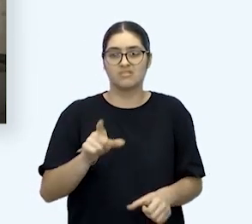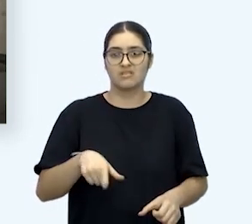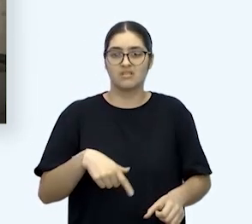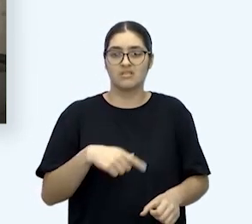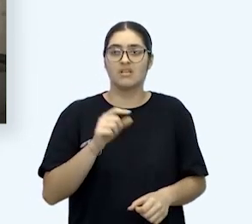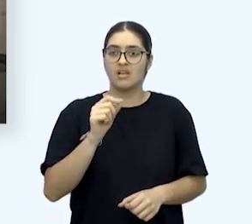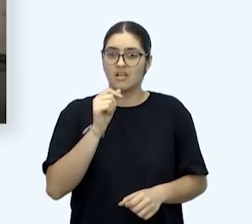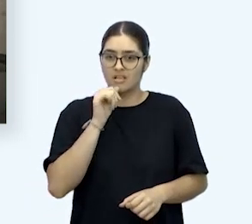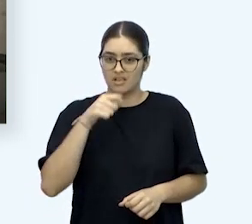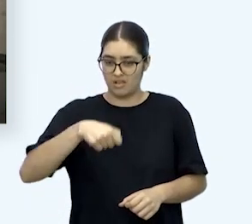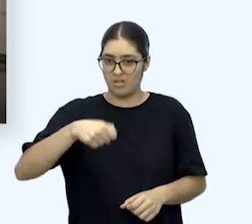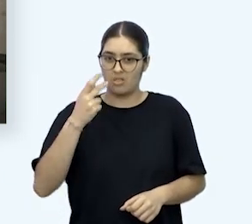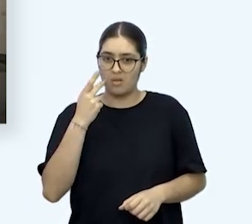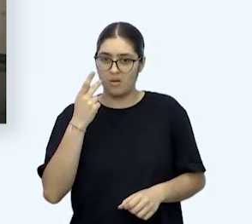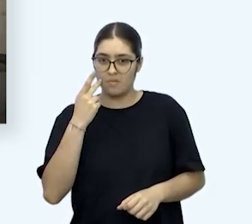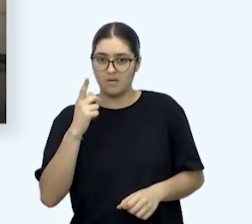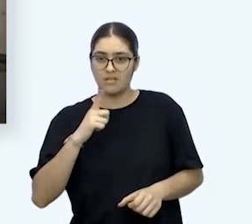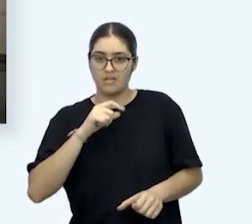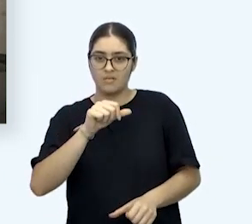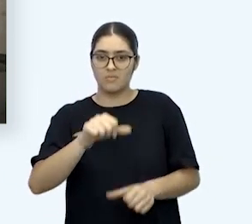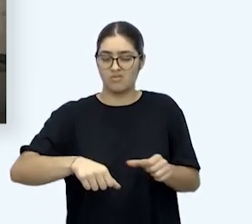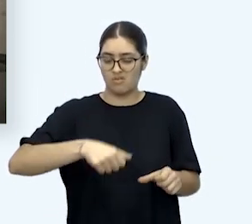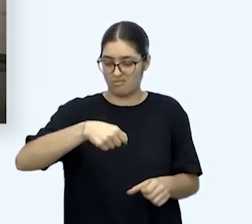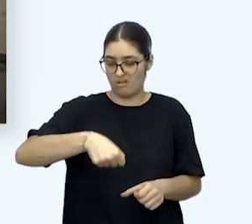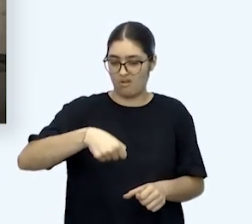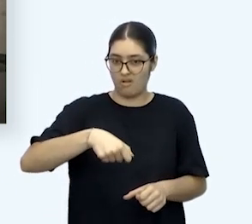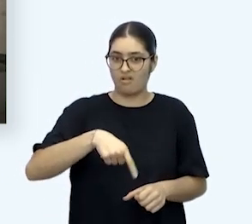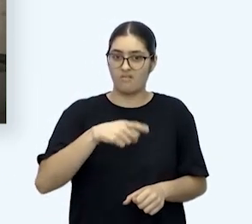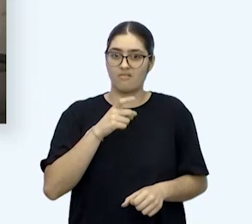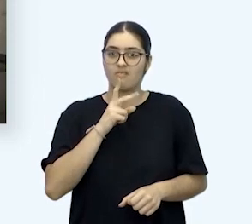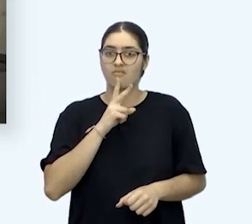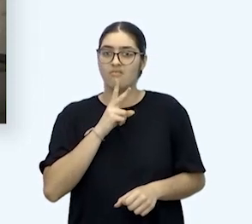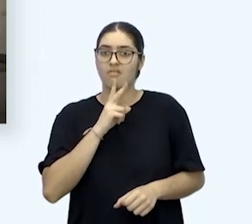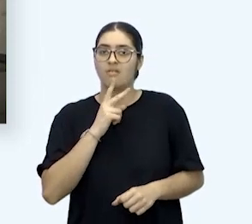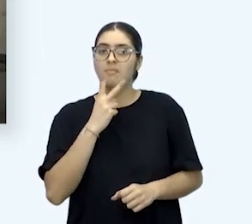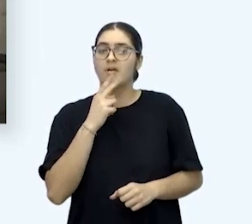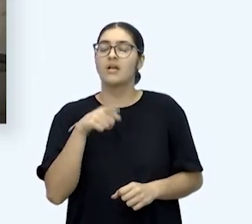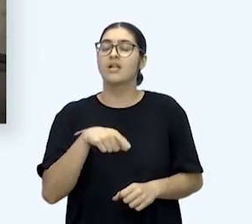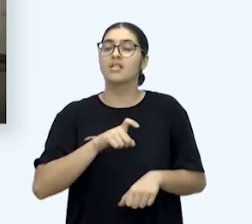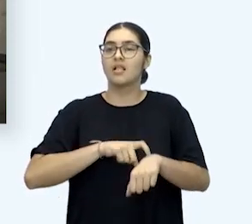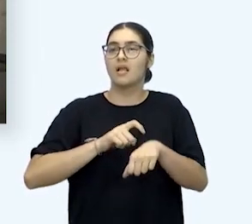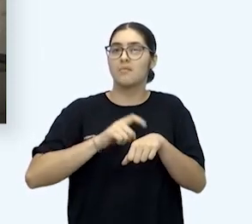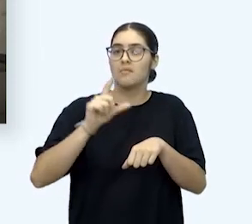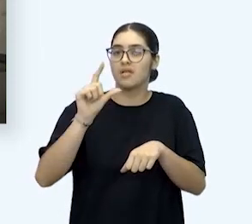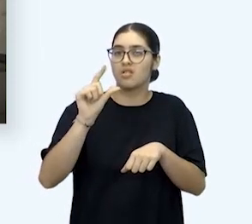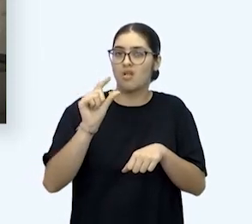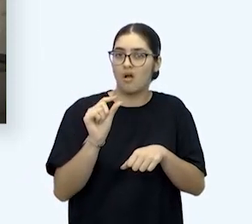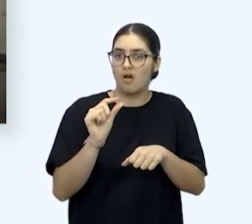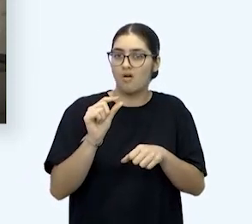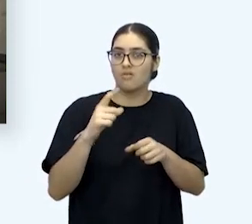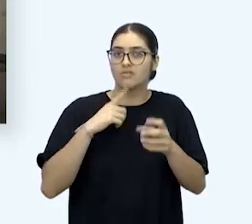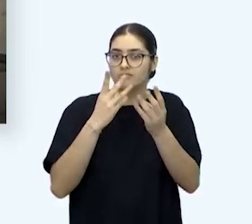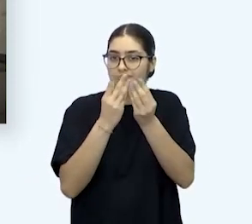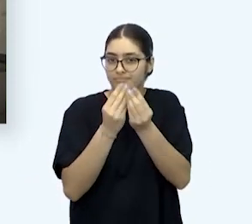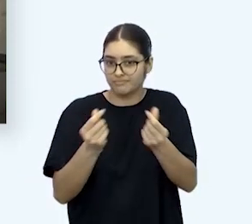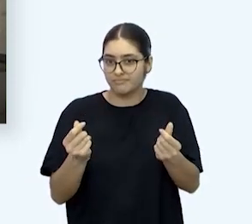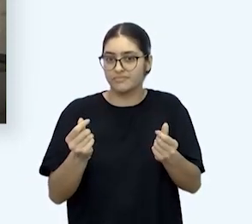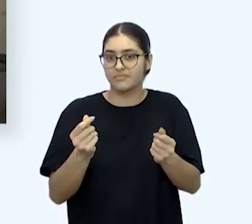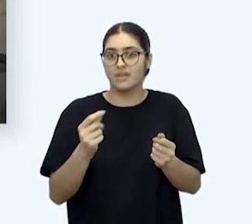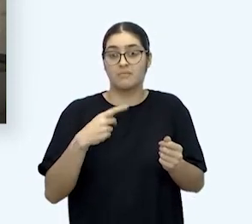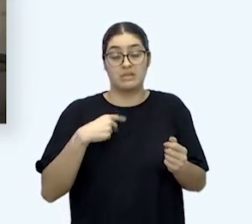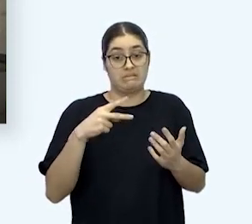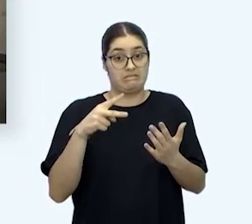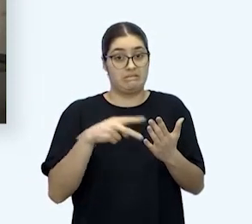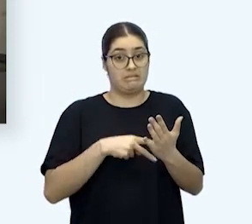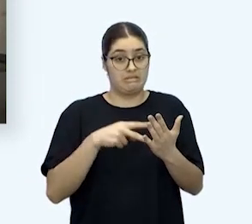por estas só trouxe uma única vantagem: menor tempo de decomposição. Mas pelo que eu li, o